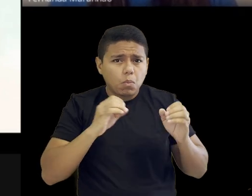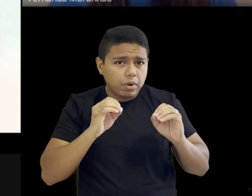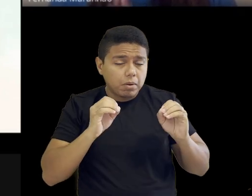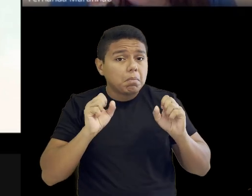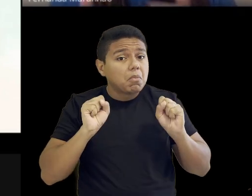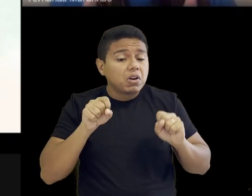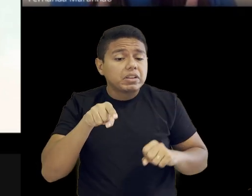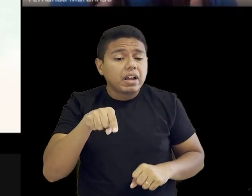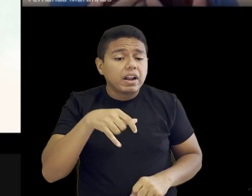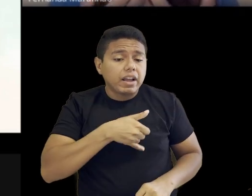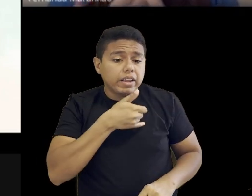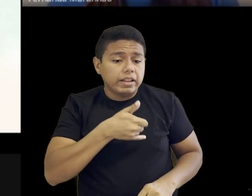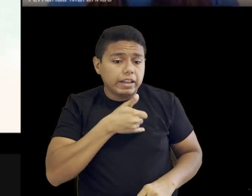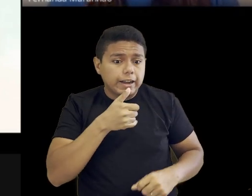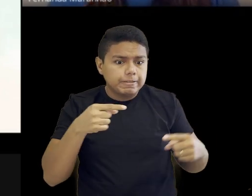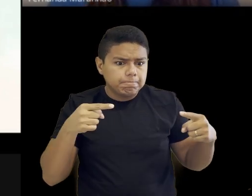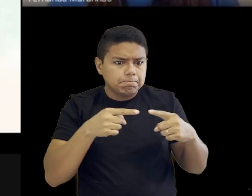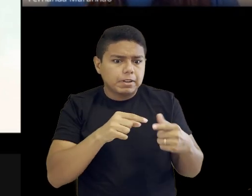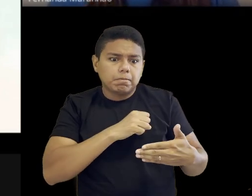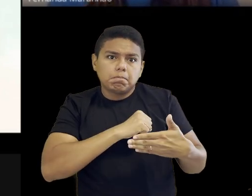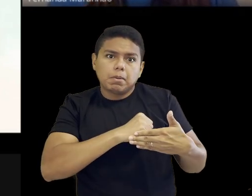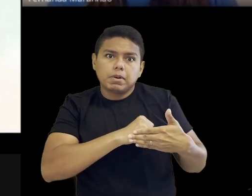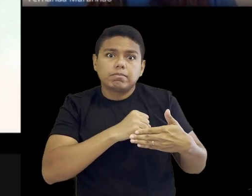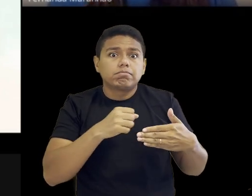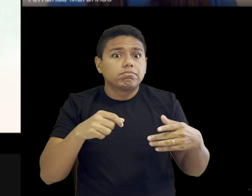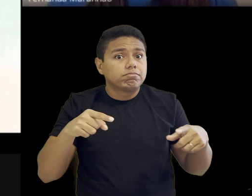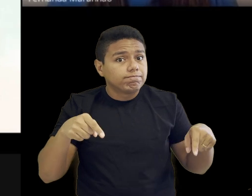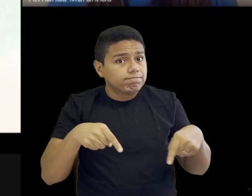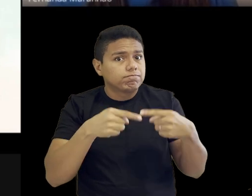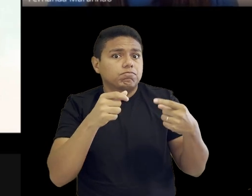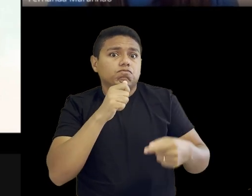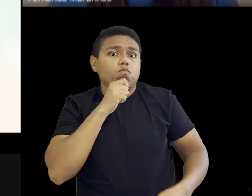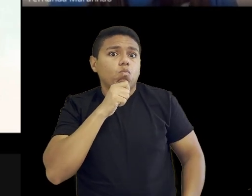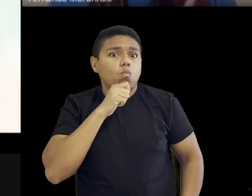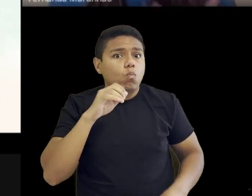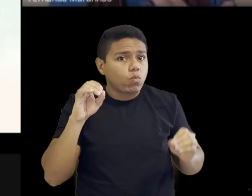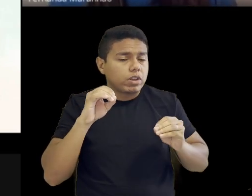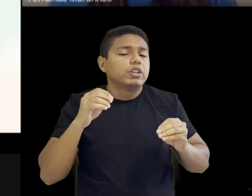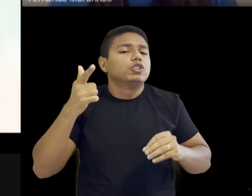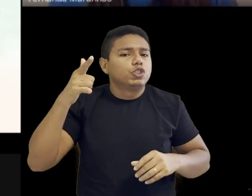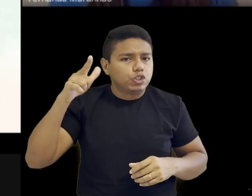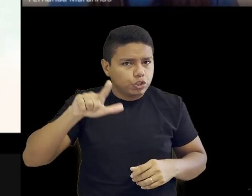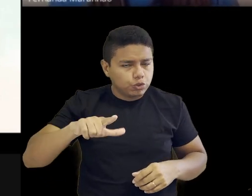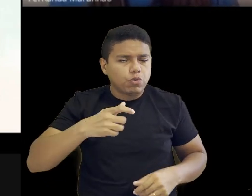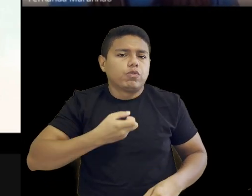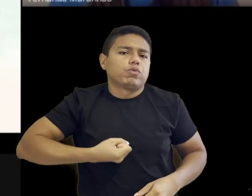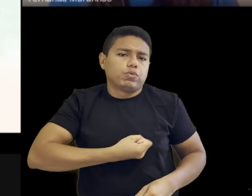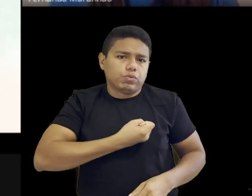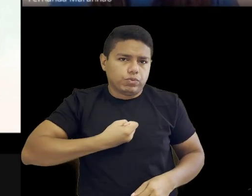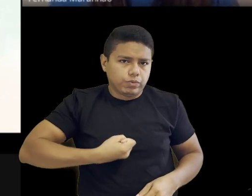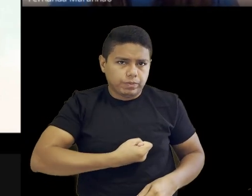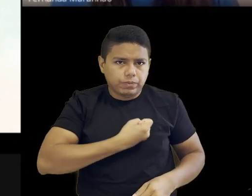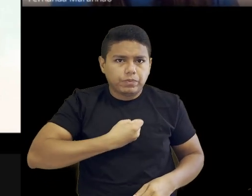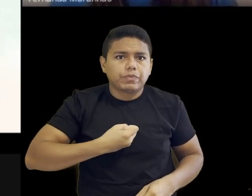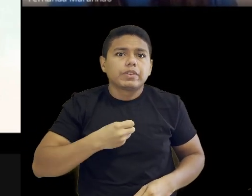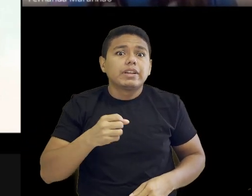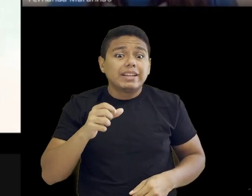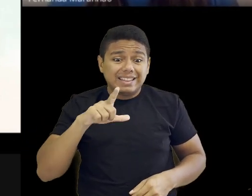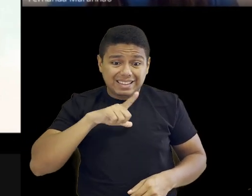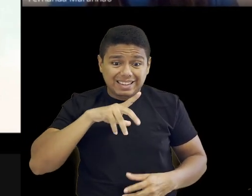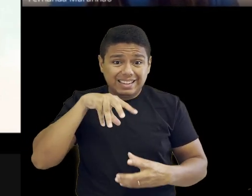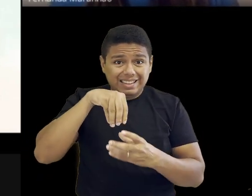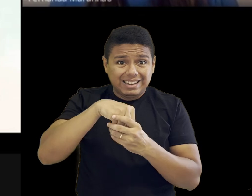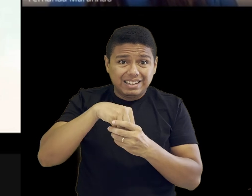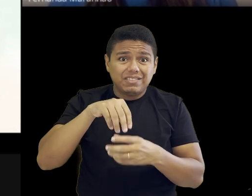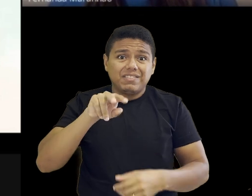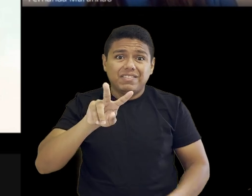porque o embrião ainda não chegou à idade gestacional em que se espera batimento, então é necessário uma nova avaliação ultrassonográfica. Um outro exemplo,